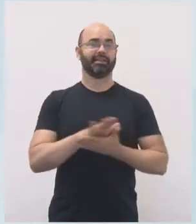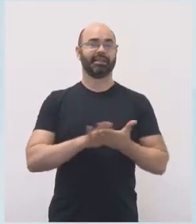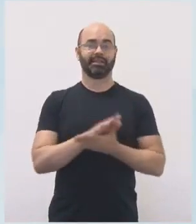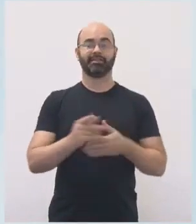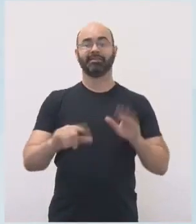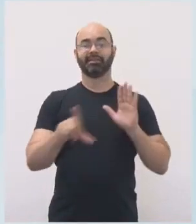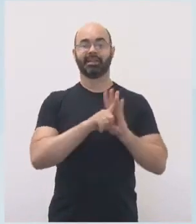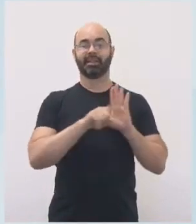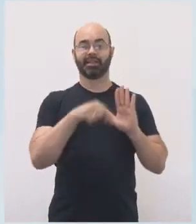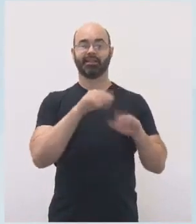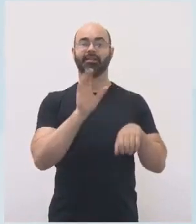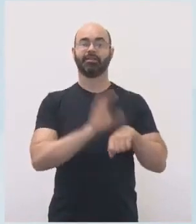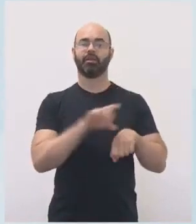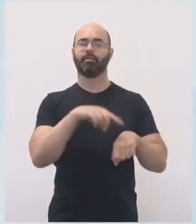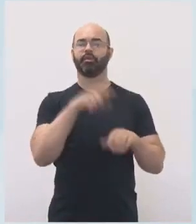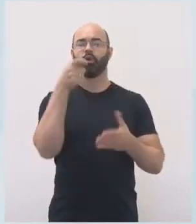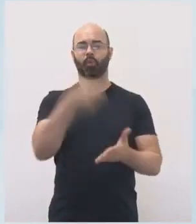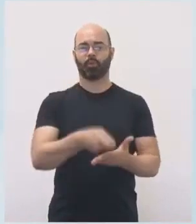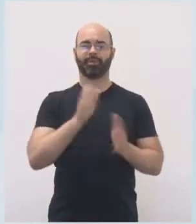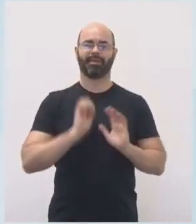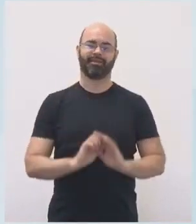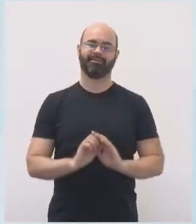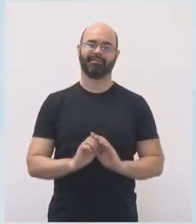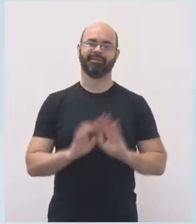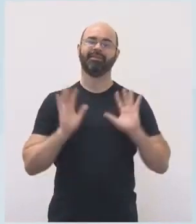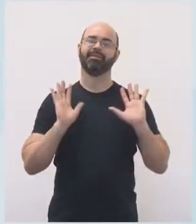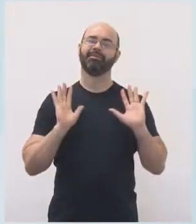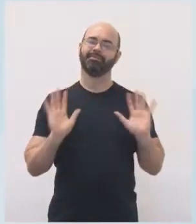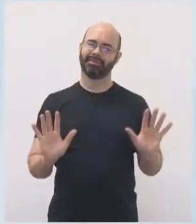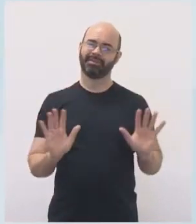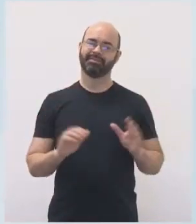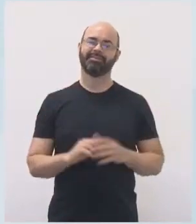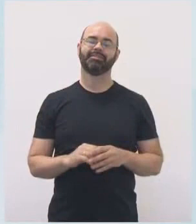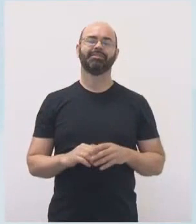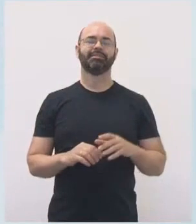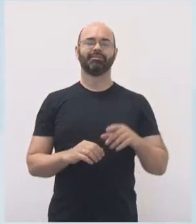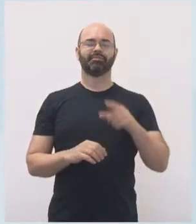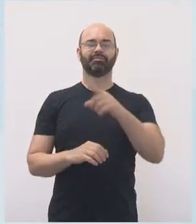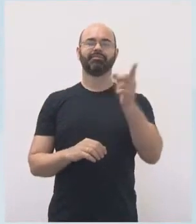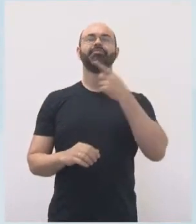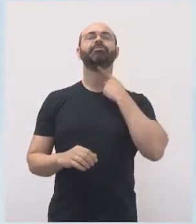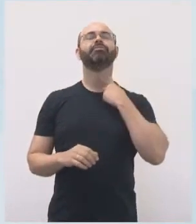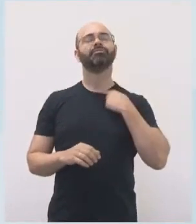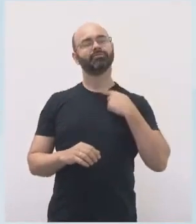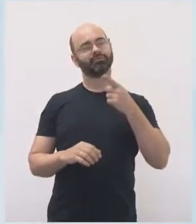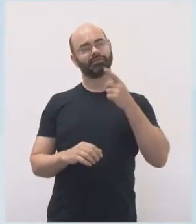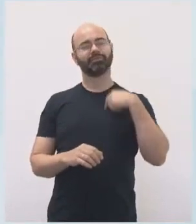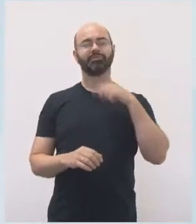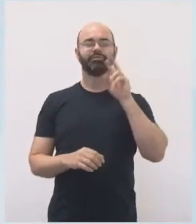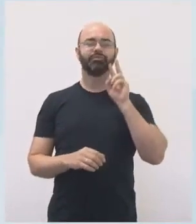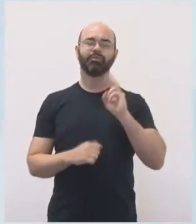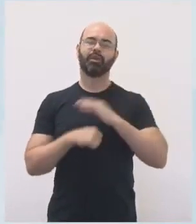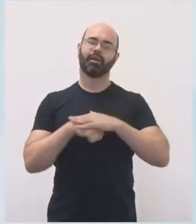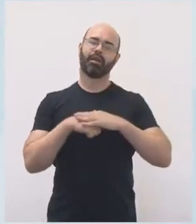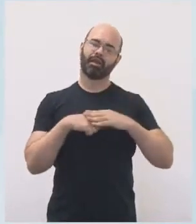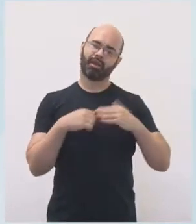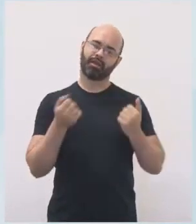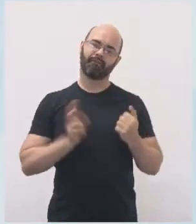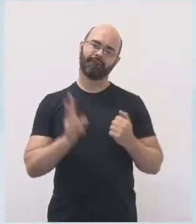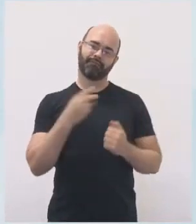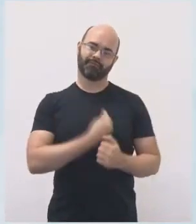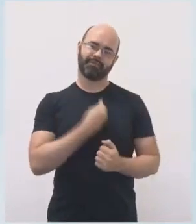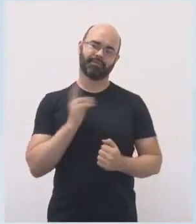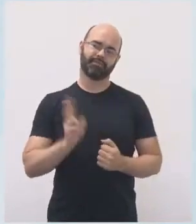lei, como está na Constituição. Porém, a gente gostaria muito que vocês tivessem esse olhar carinhoso para essa questão da valorização da